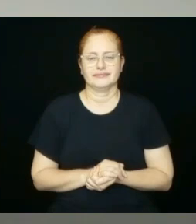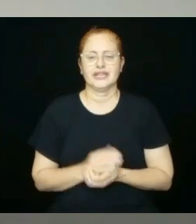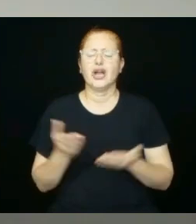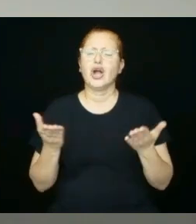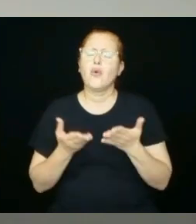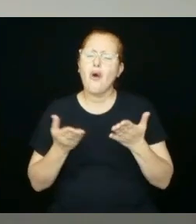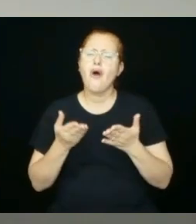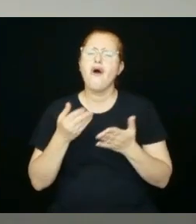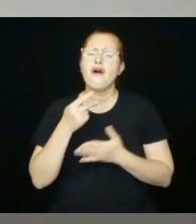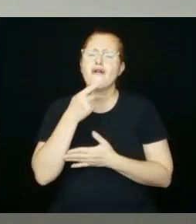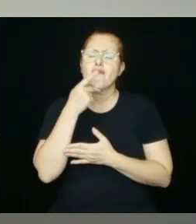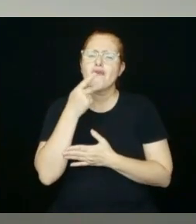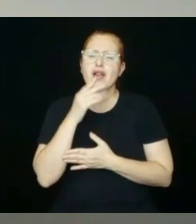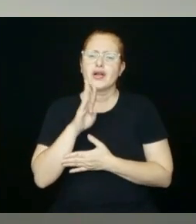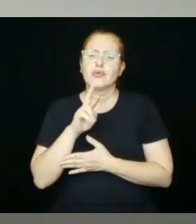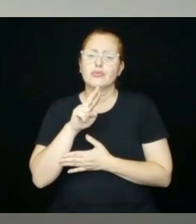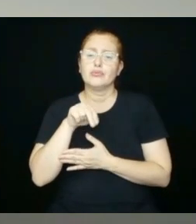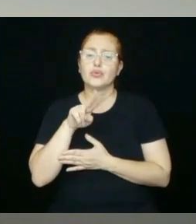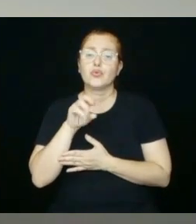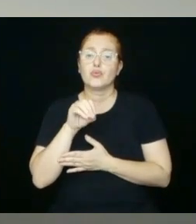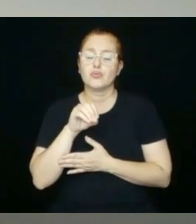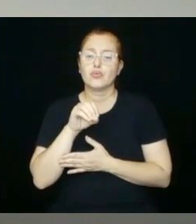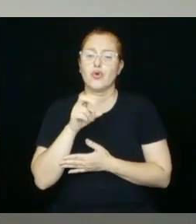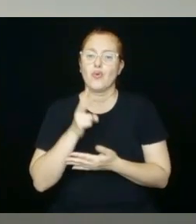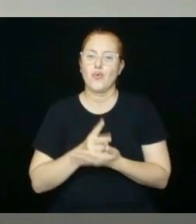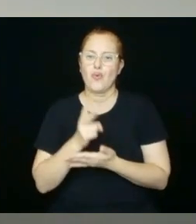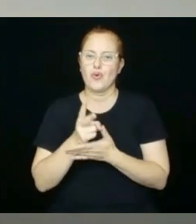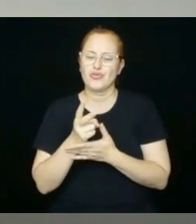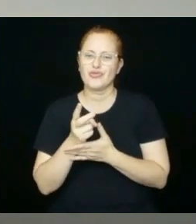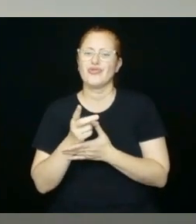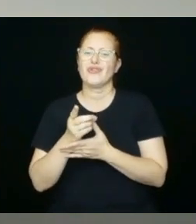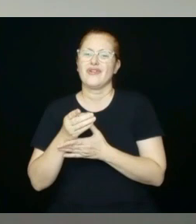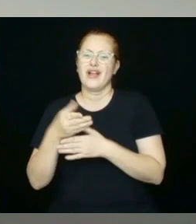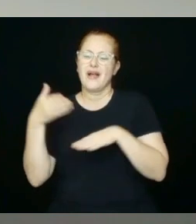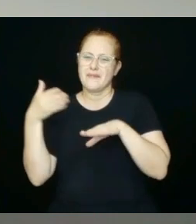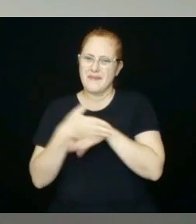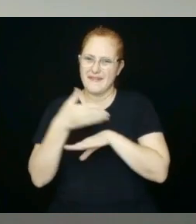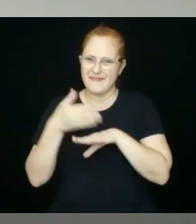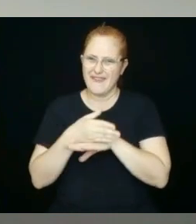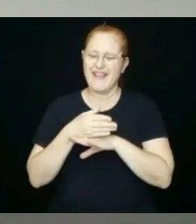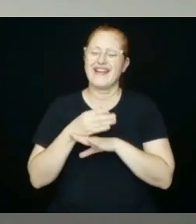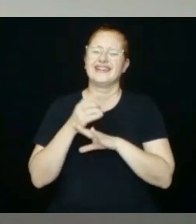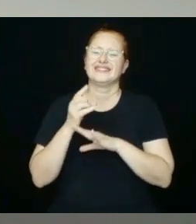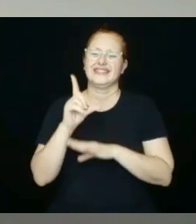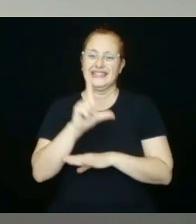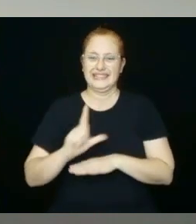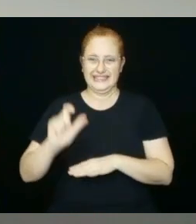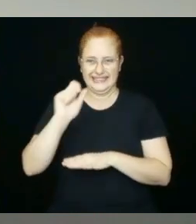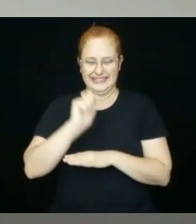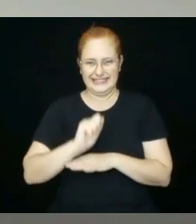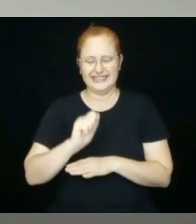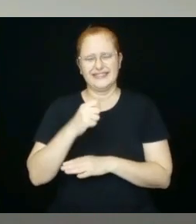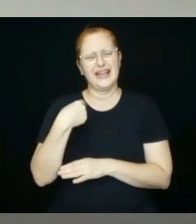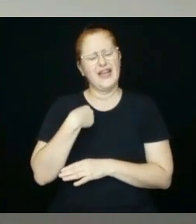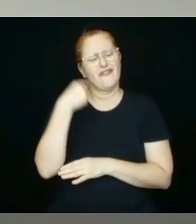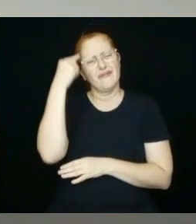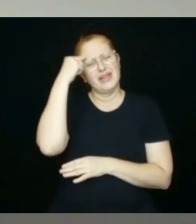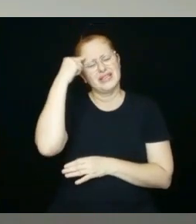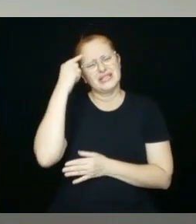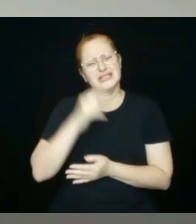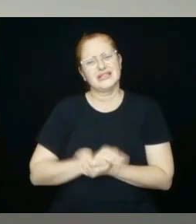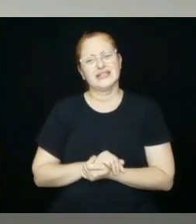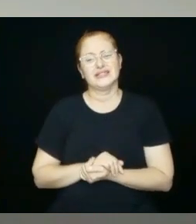Agora que tu falaste que o Bruno vai continuar vindo, reduzindo outros riscos, eu fiquei pensando